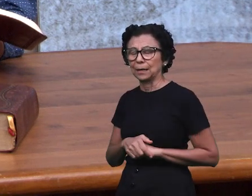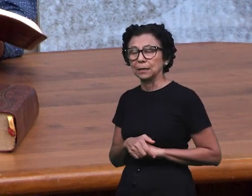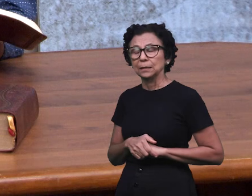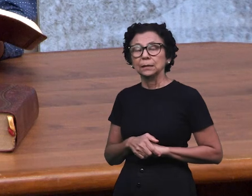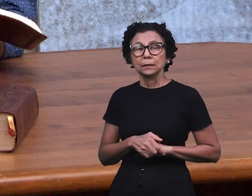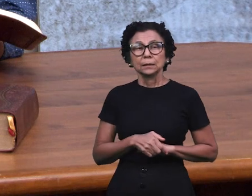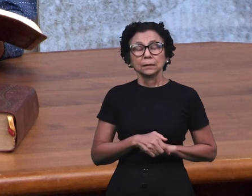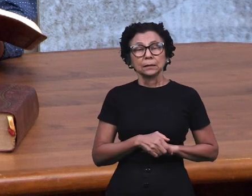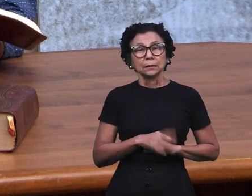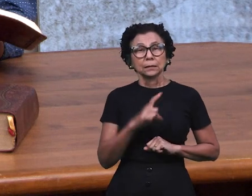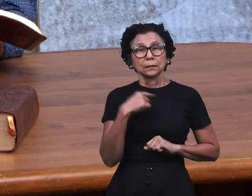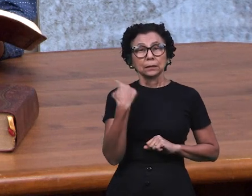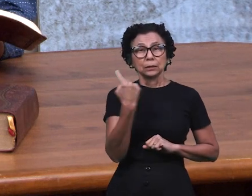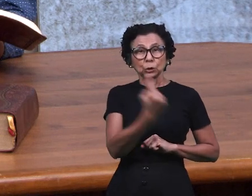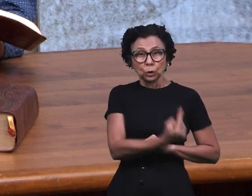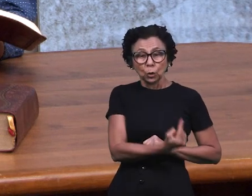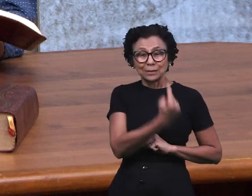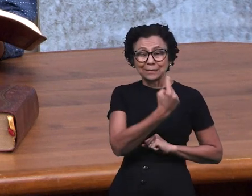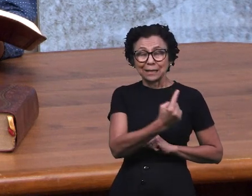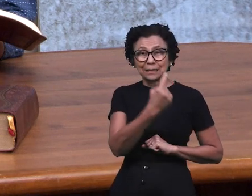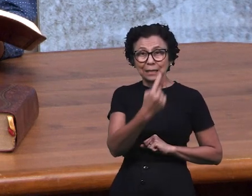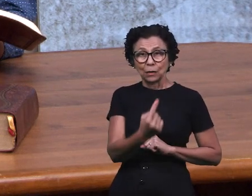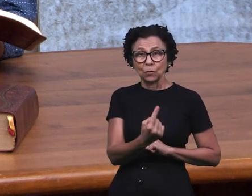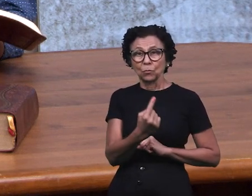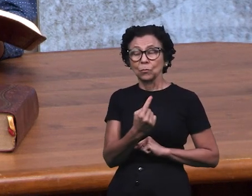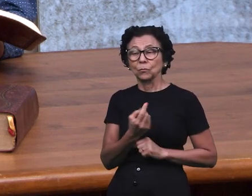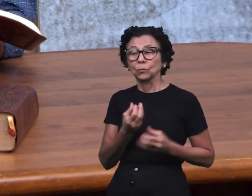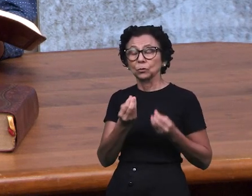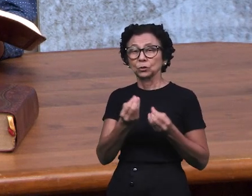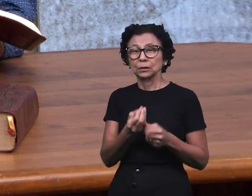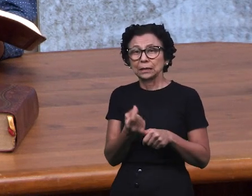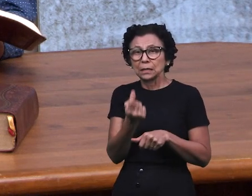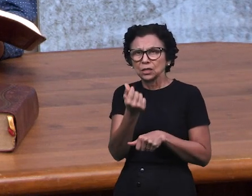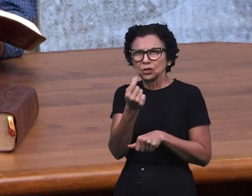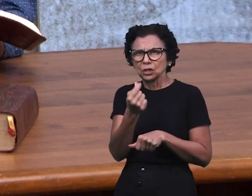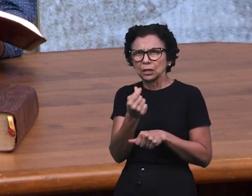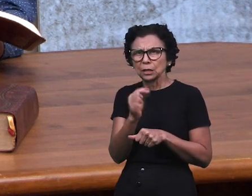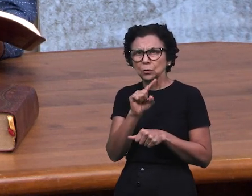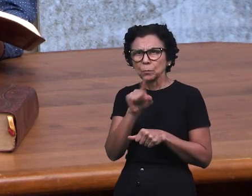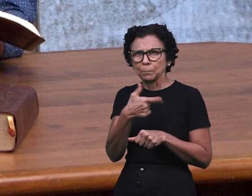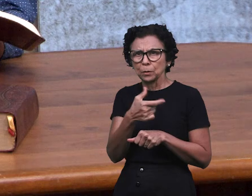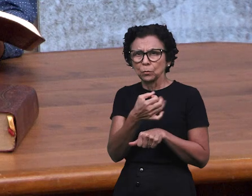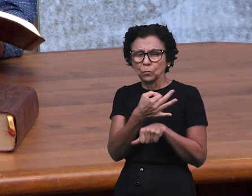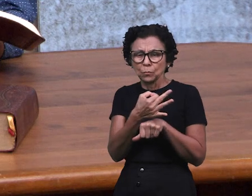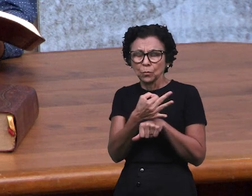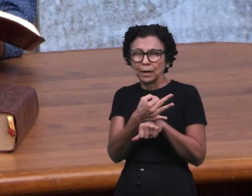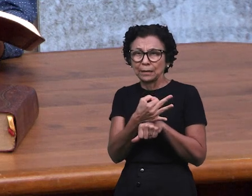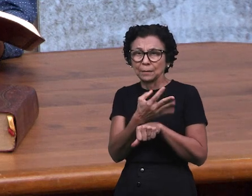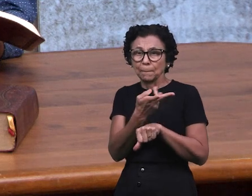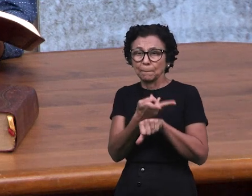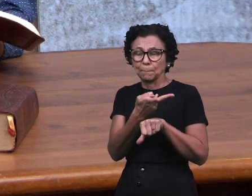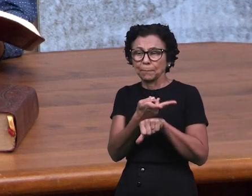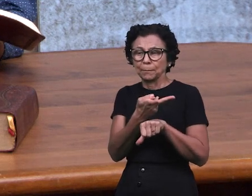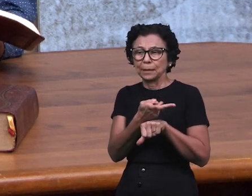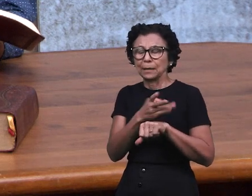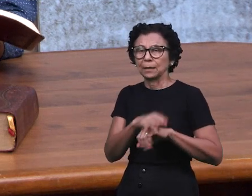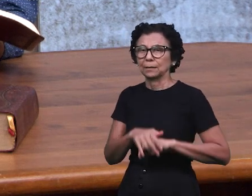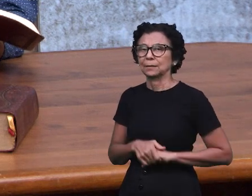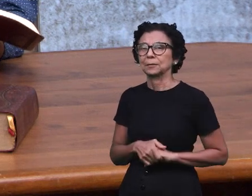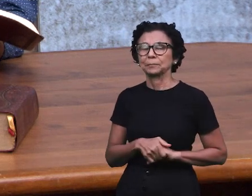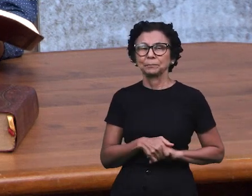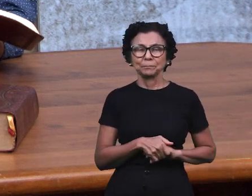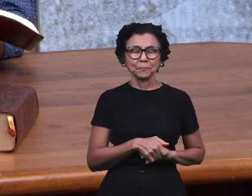cada um 1.100 moedas de prata. Disse, pois, Dalila a Sansão: